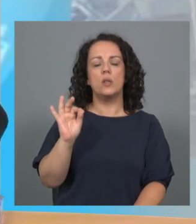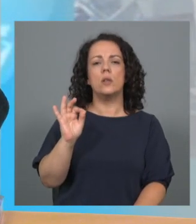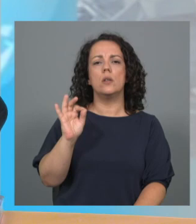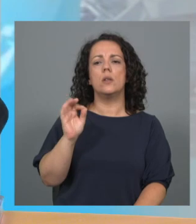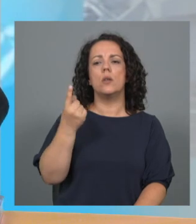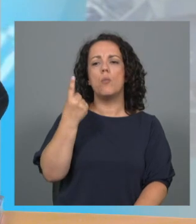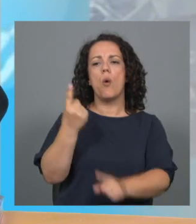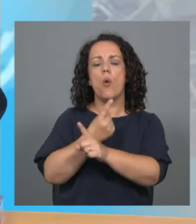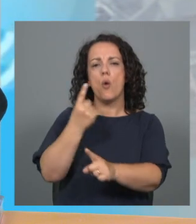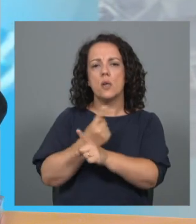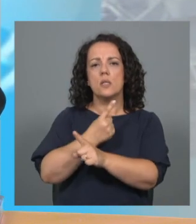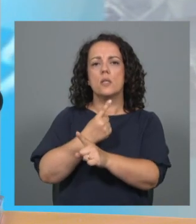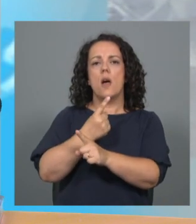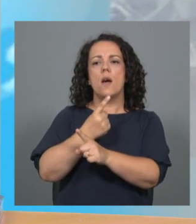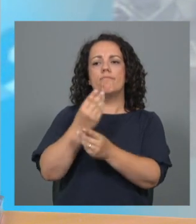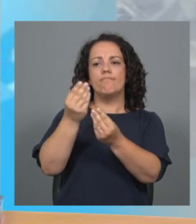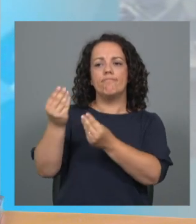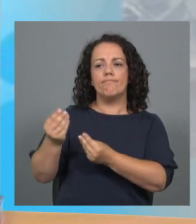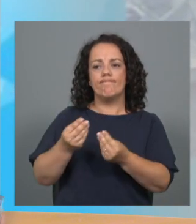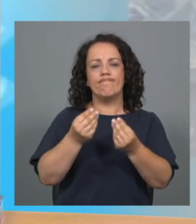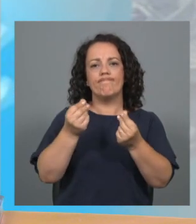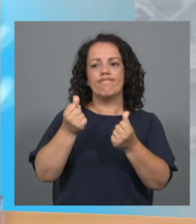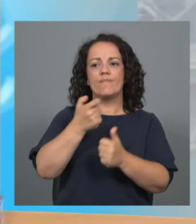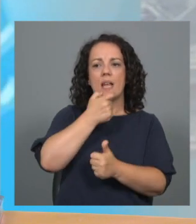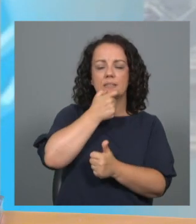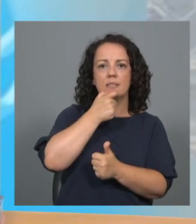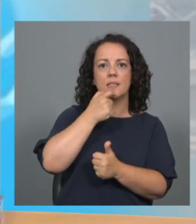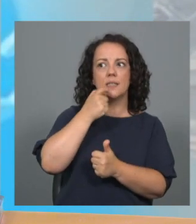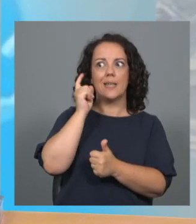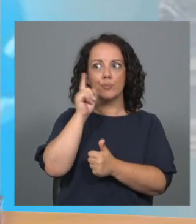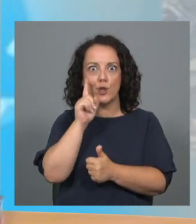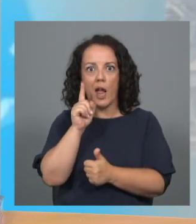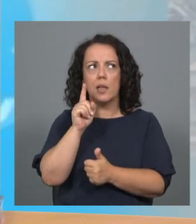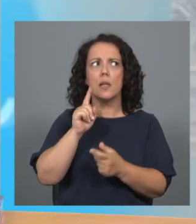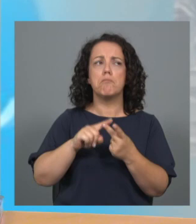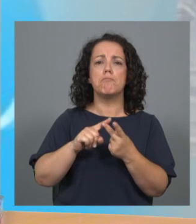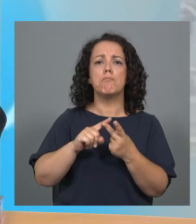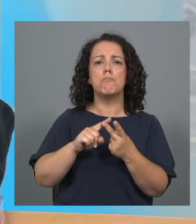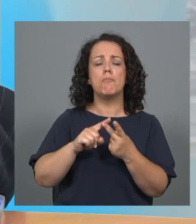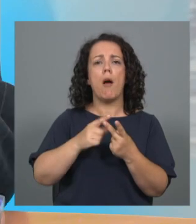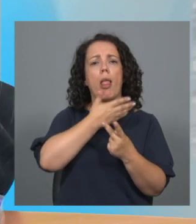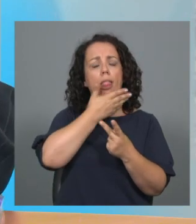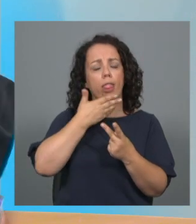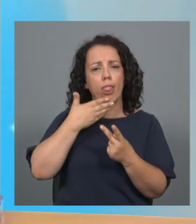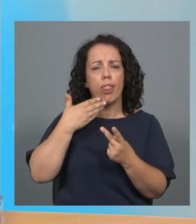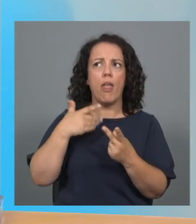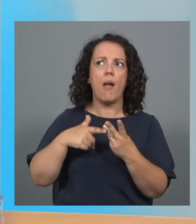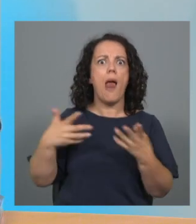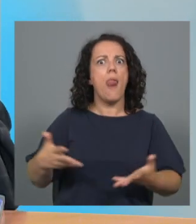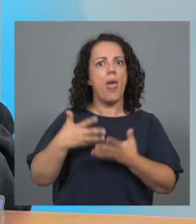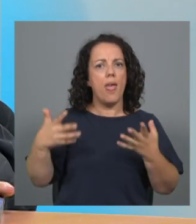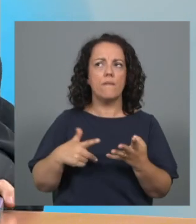que pudesse ser simultaneamente útil, agradável, leve e